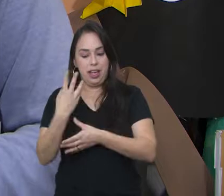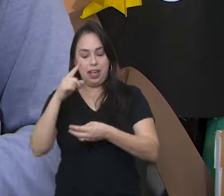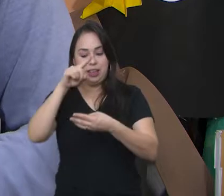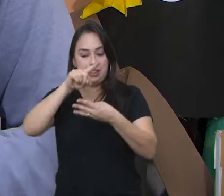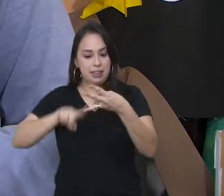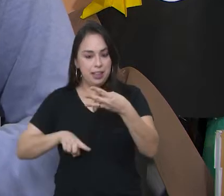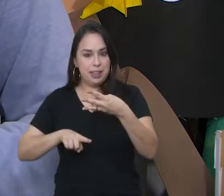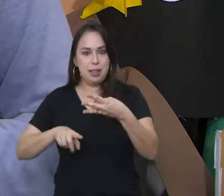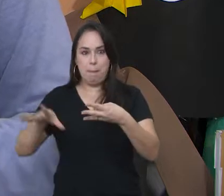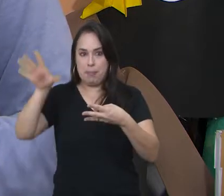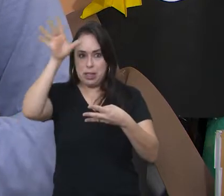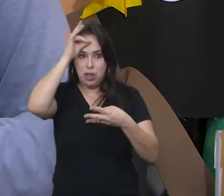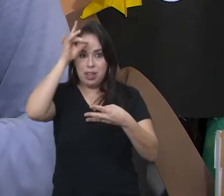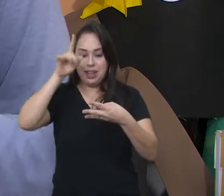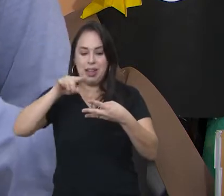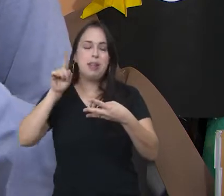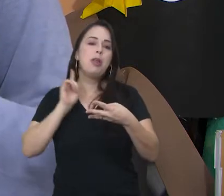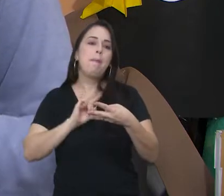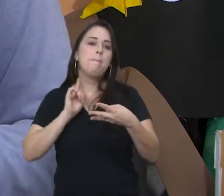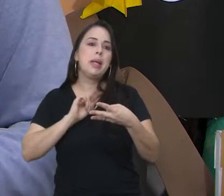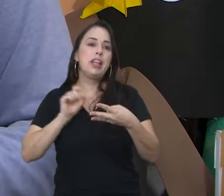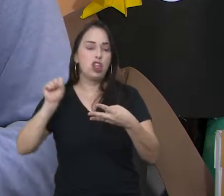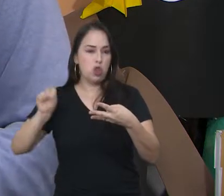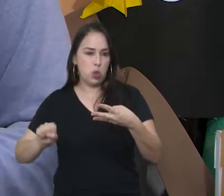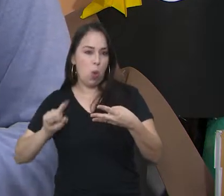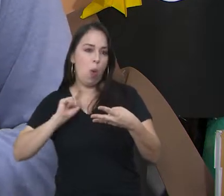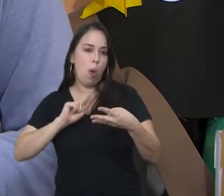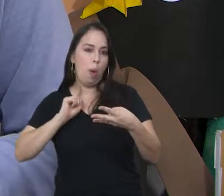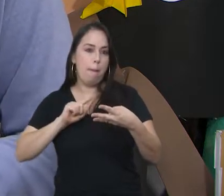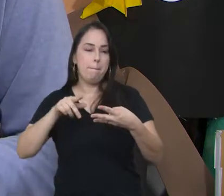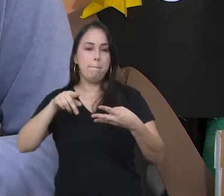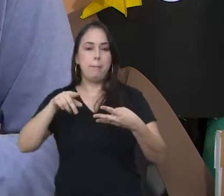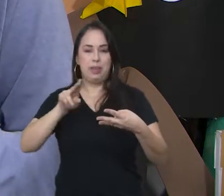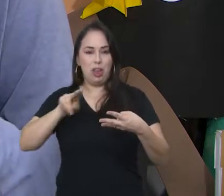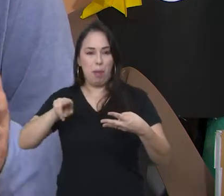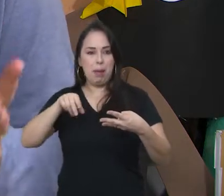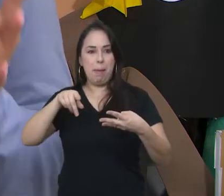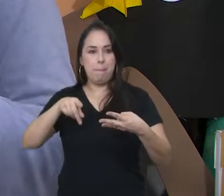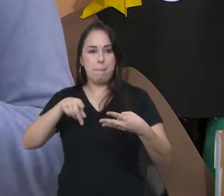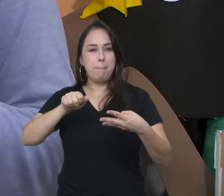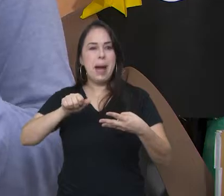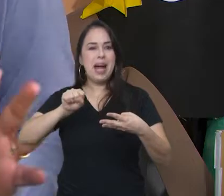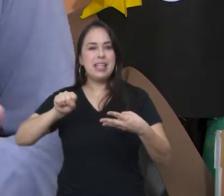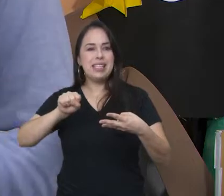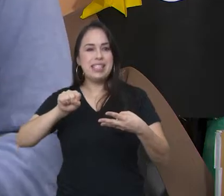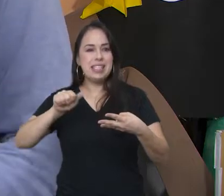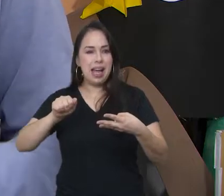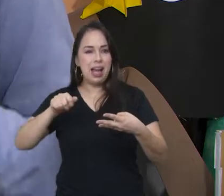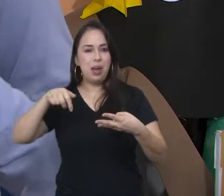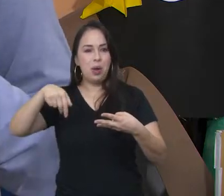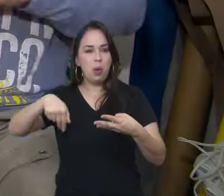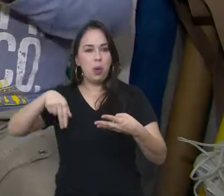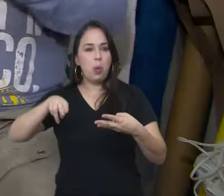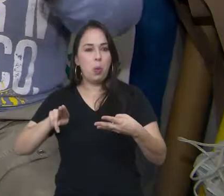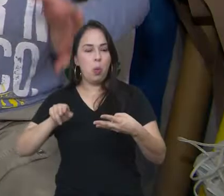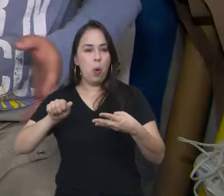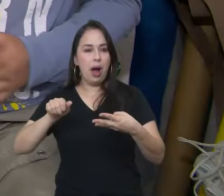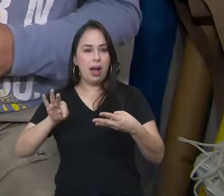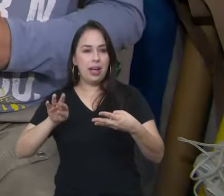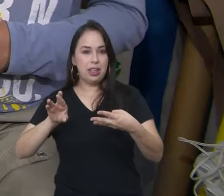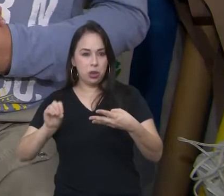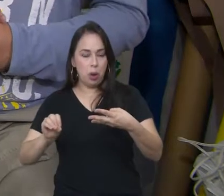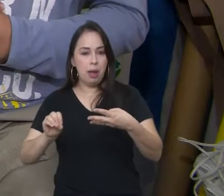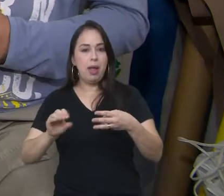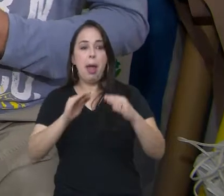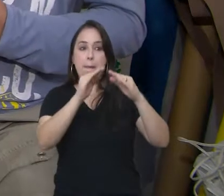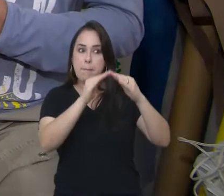são mineiros, né? São da cidade do sul de Minas, Passa Quatro, e eles moram lá no Pé, que é um bairro, chama Pé do Morro.